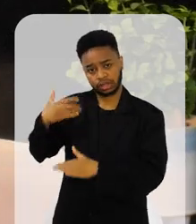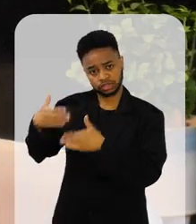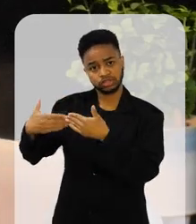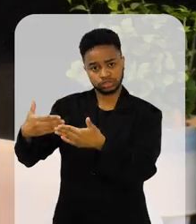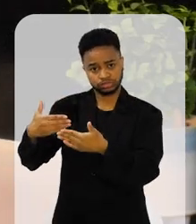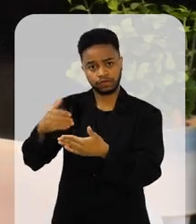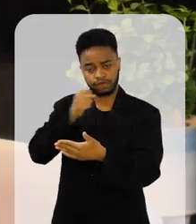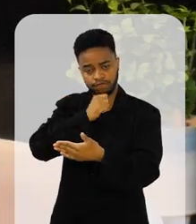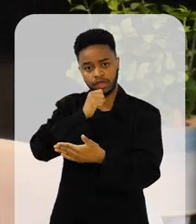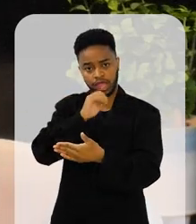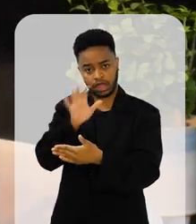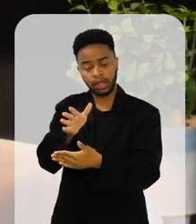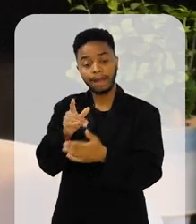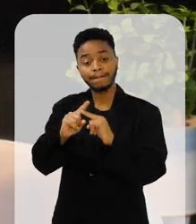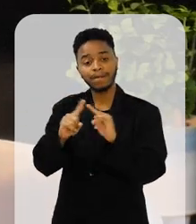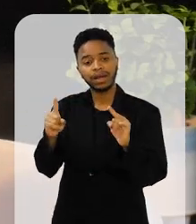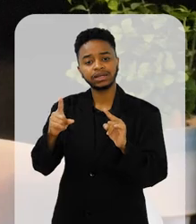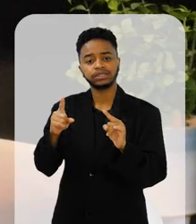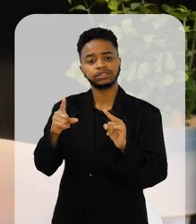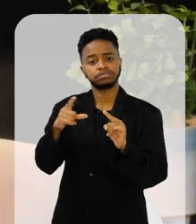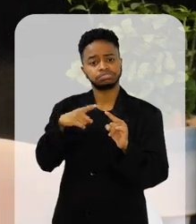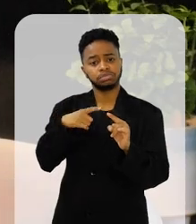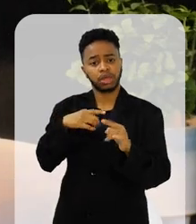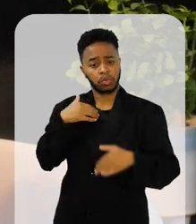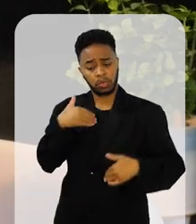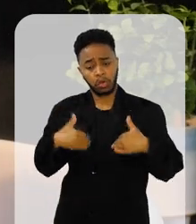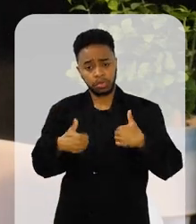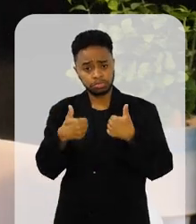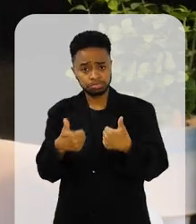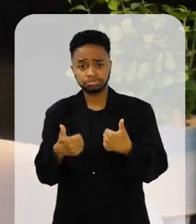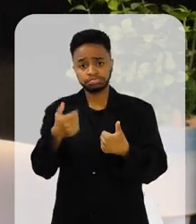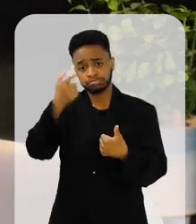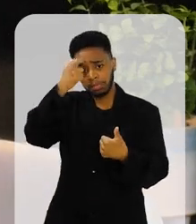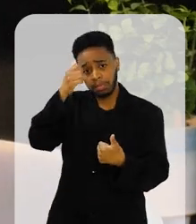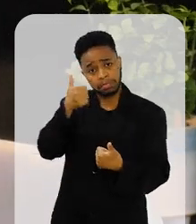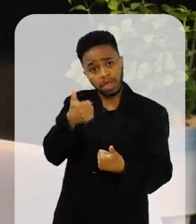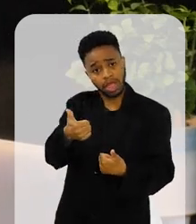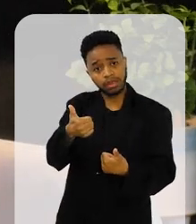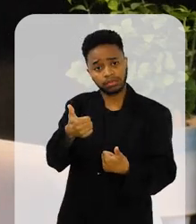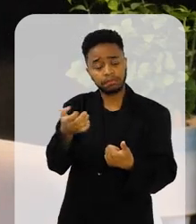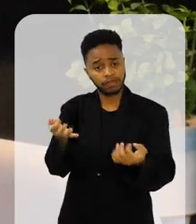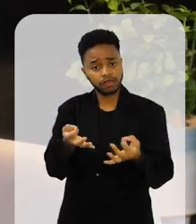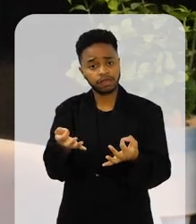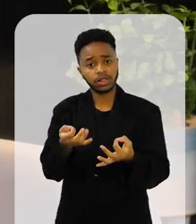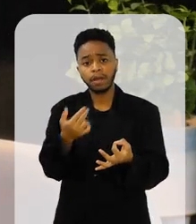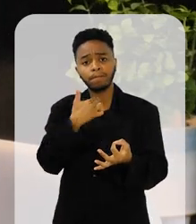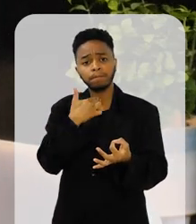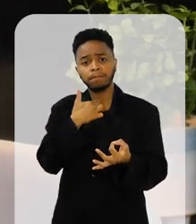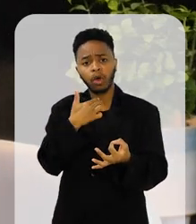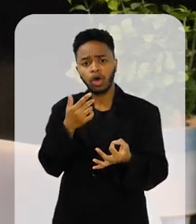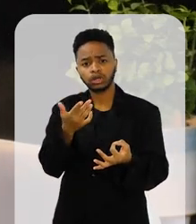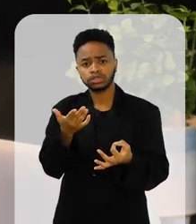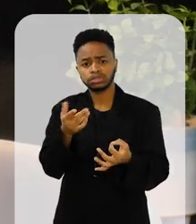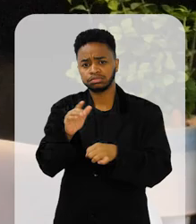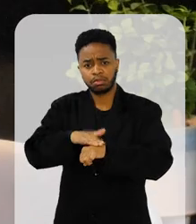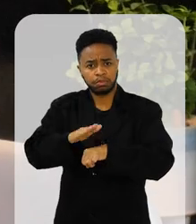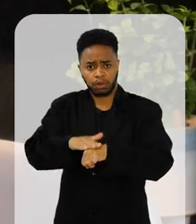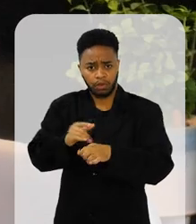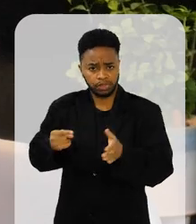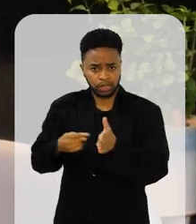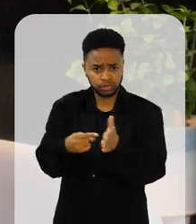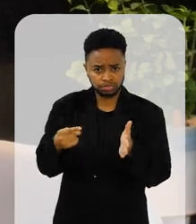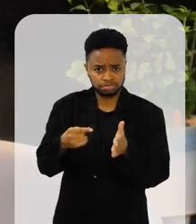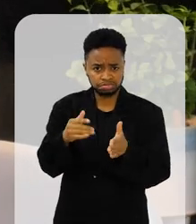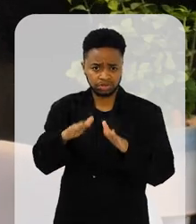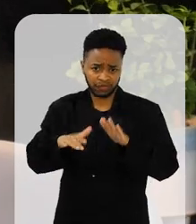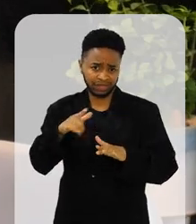né? Na idade, mas ainda está com as condições físicas e mentais completamente perfeitas, por que que ele não, ele indo denunciar,